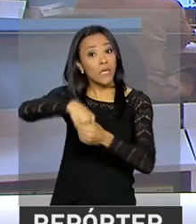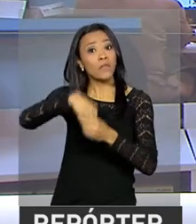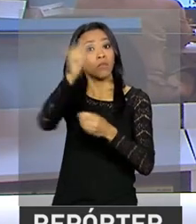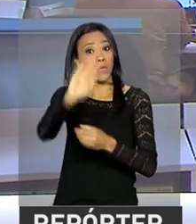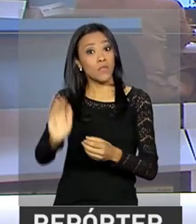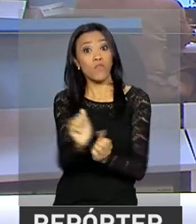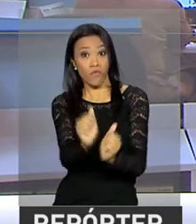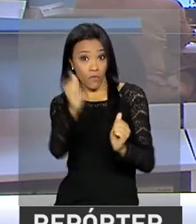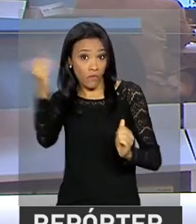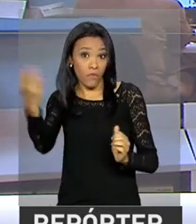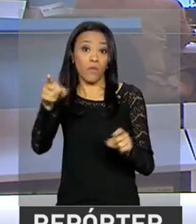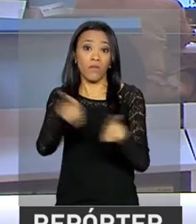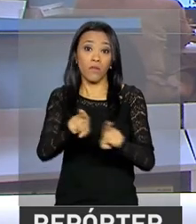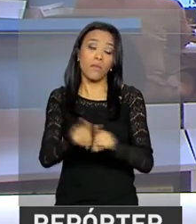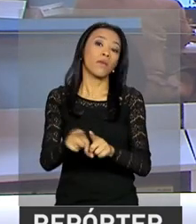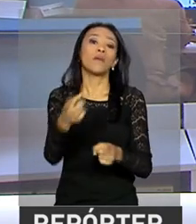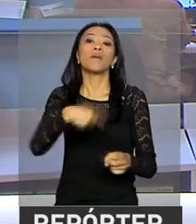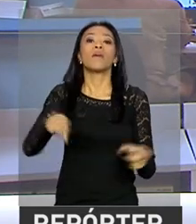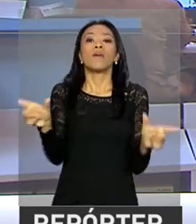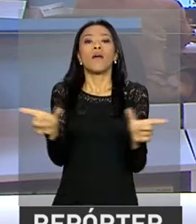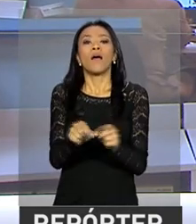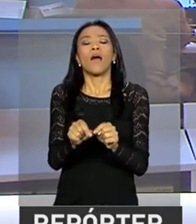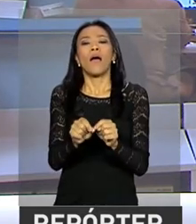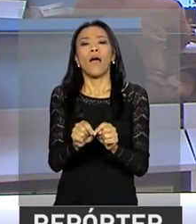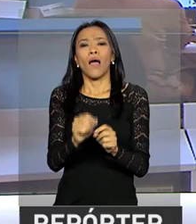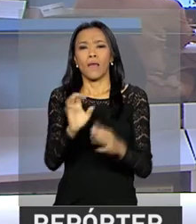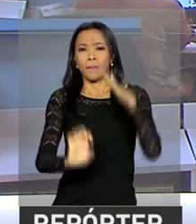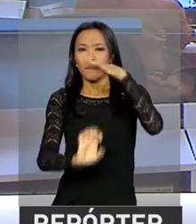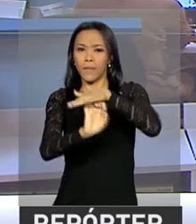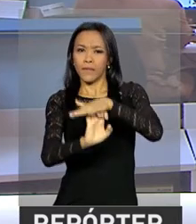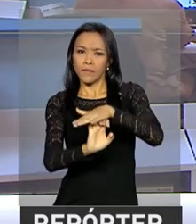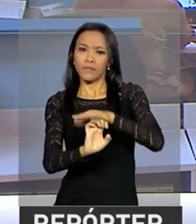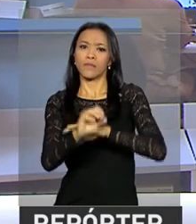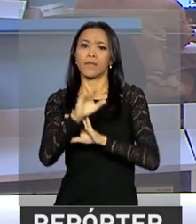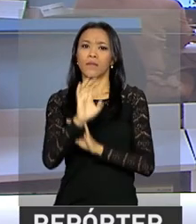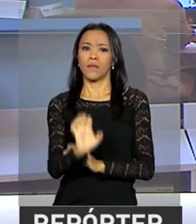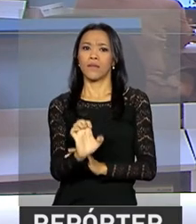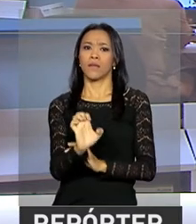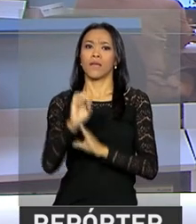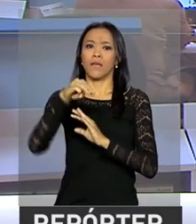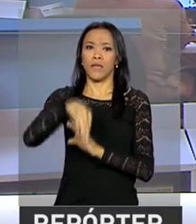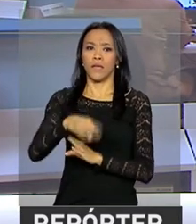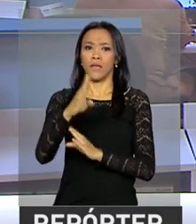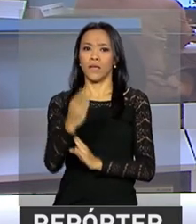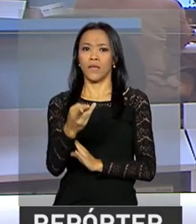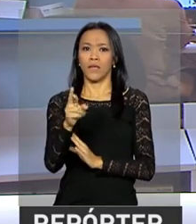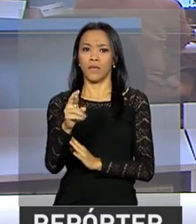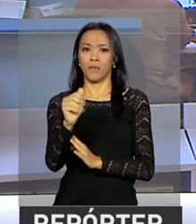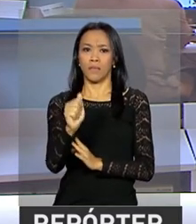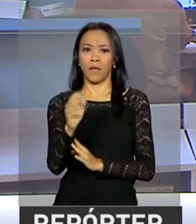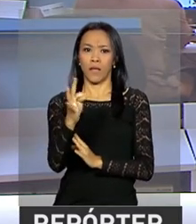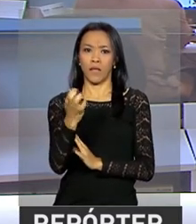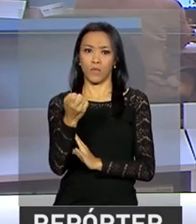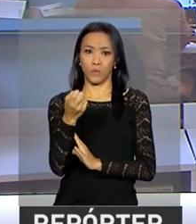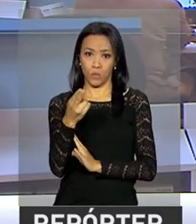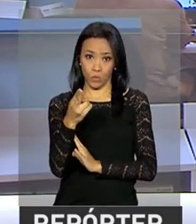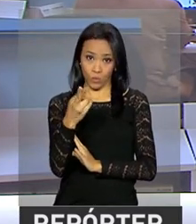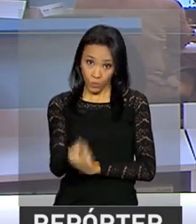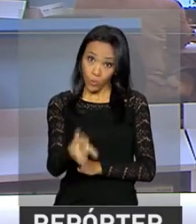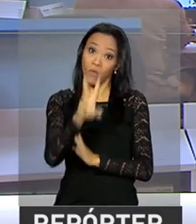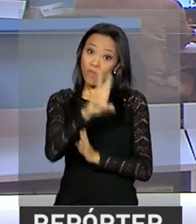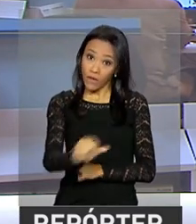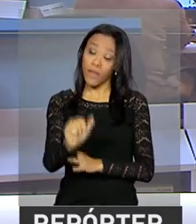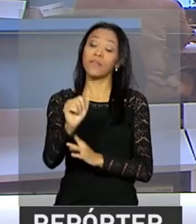gerir melhor o setor empresa brasileira de turismo vai ser transformada em uma agência governamental como adiantou